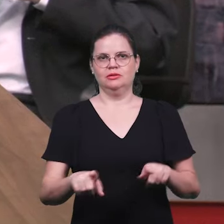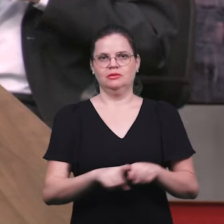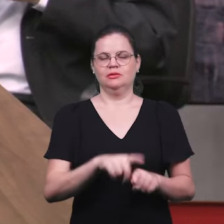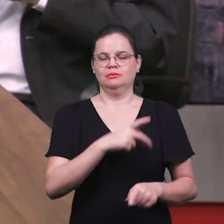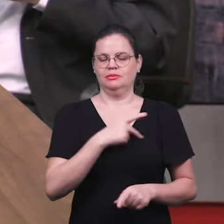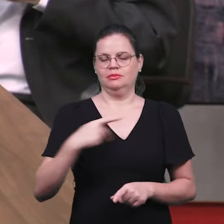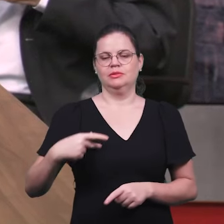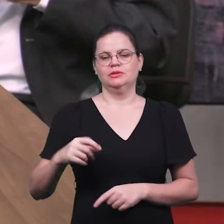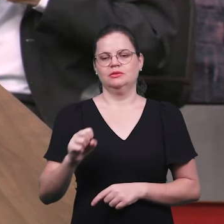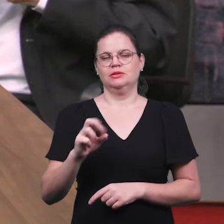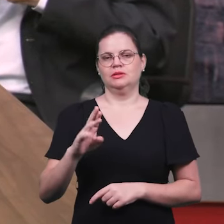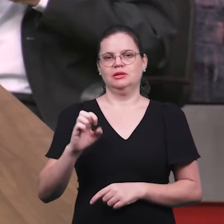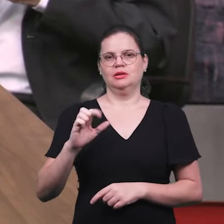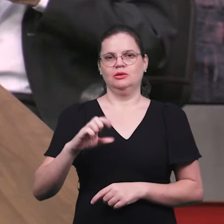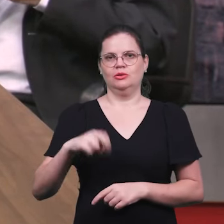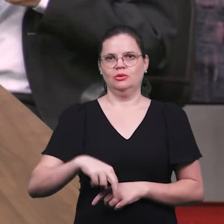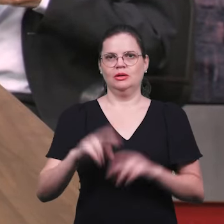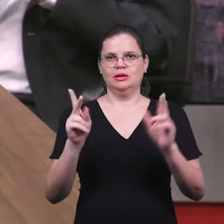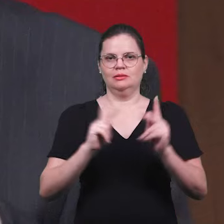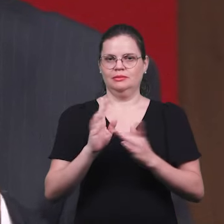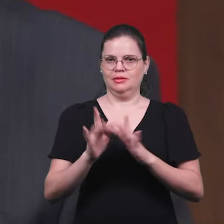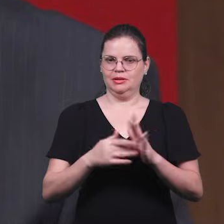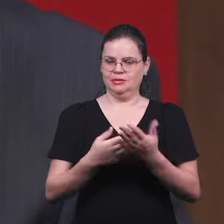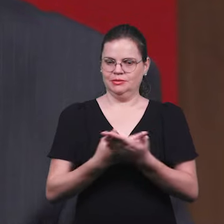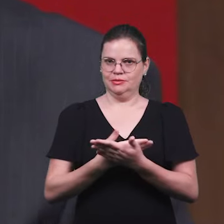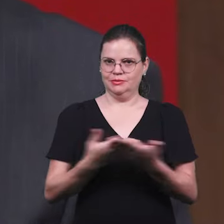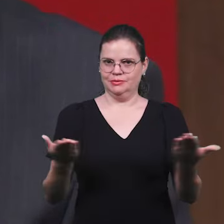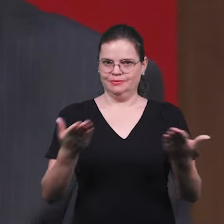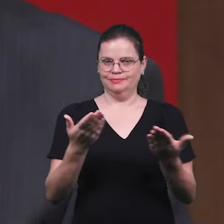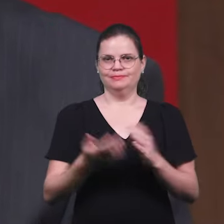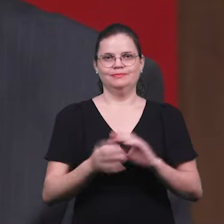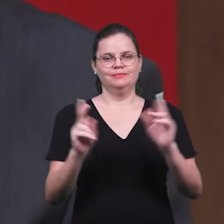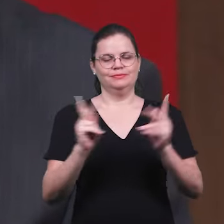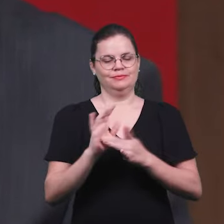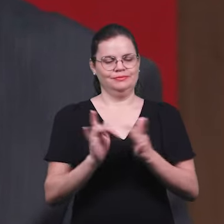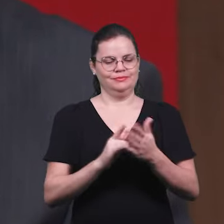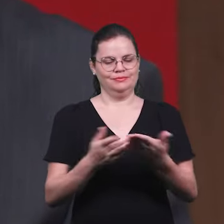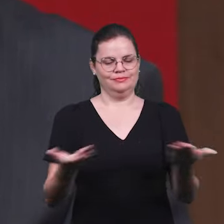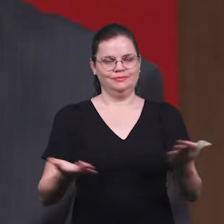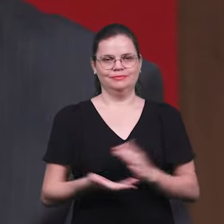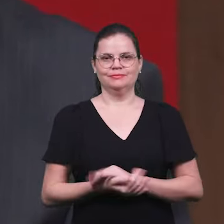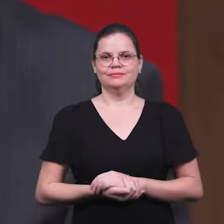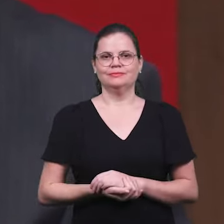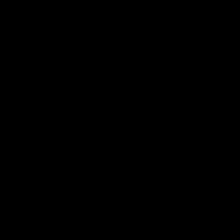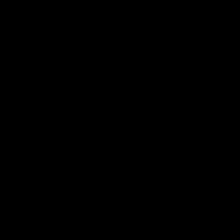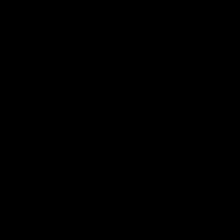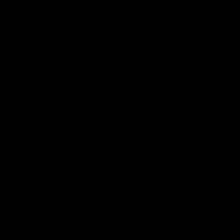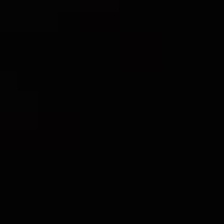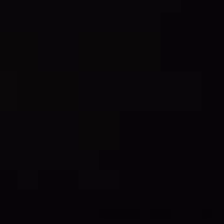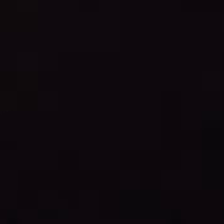Senhor todos, obrigado. pastor Serlon, Paz, Senhor, e a presença dos irmãos. A paz do Senhor a todos.